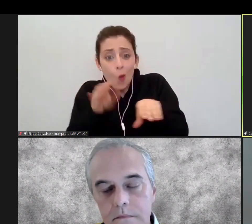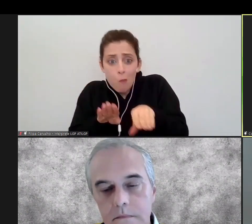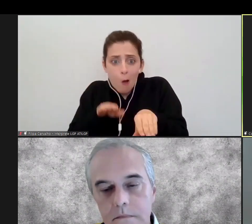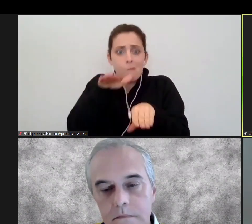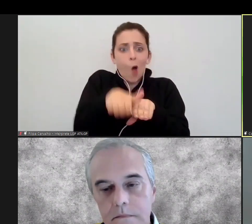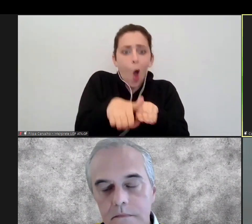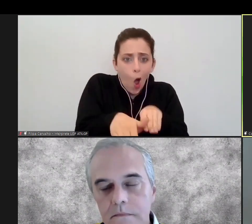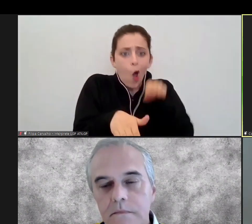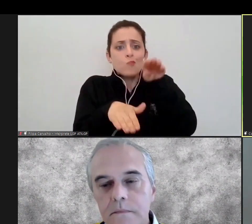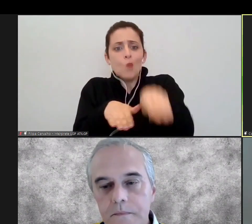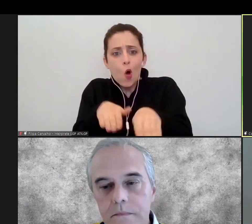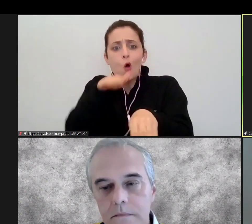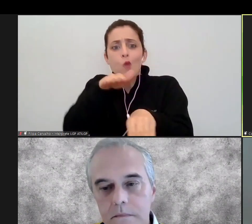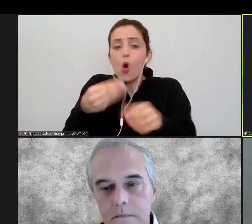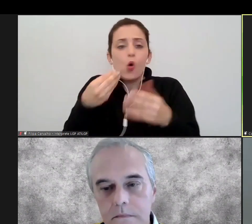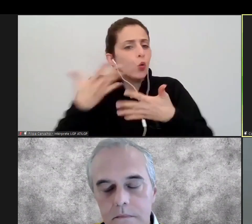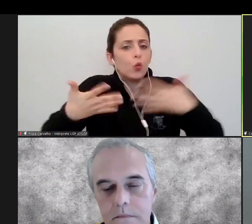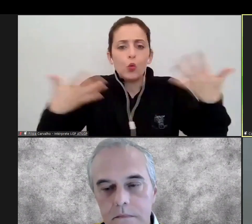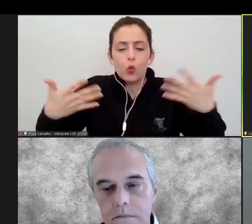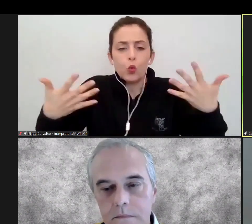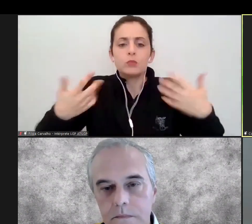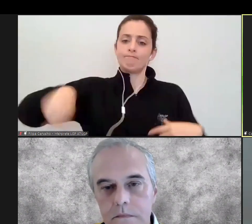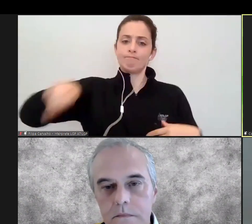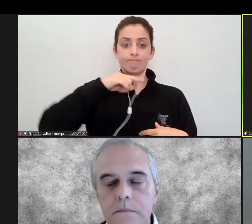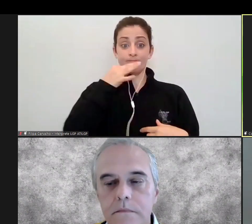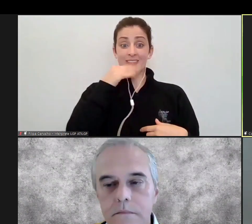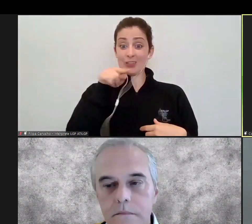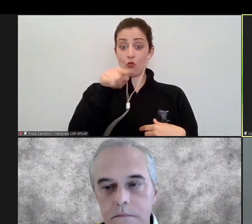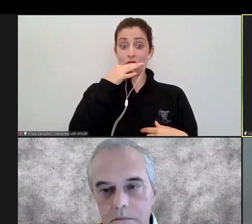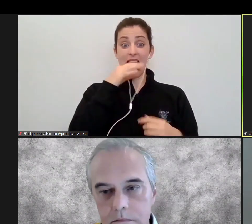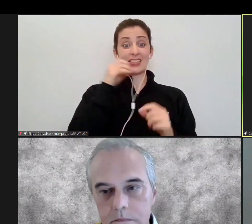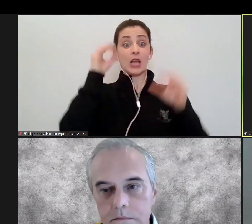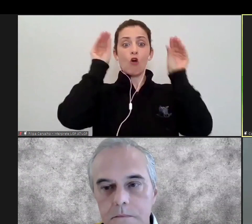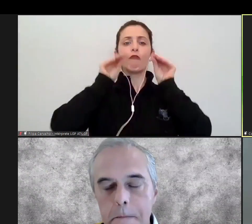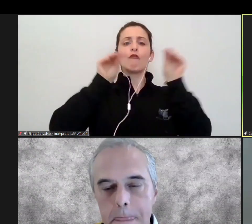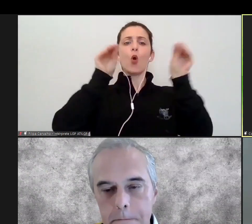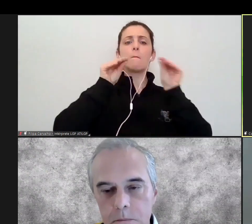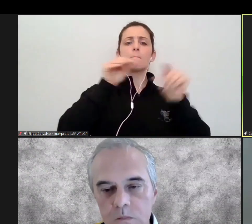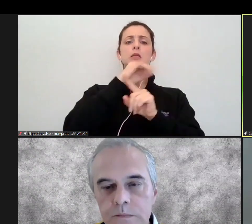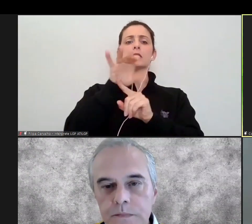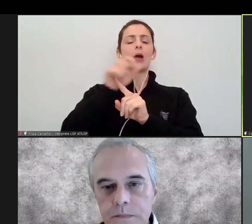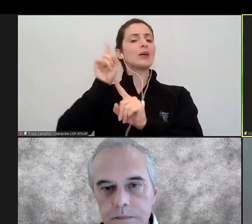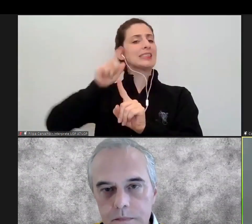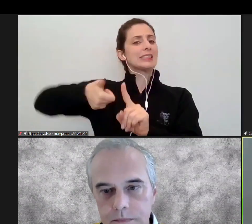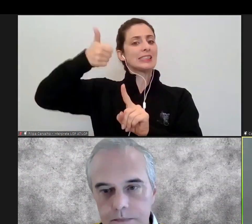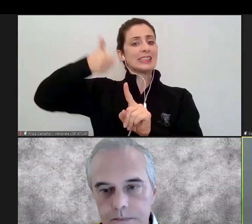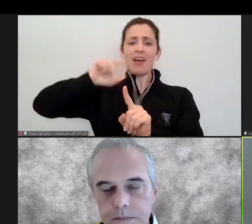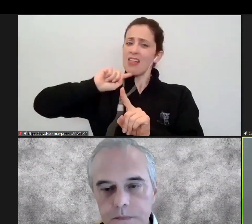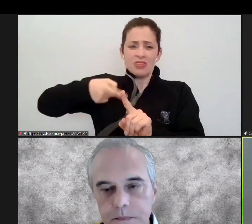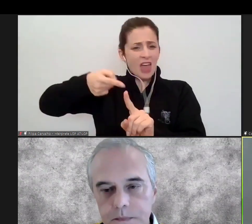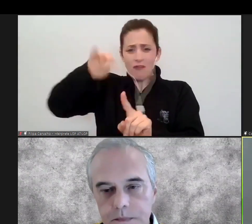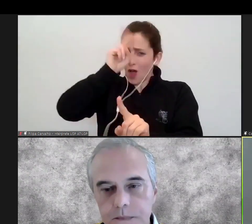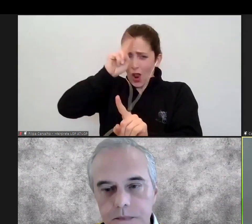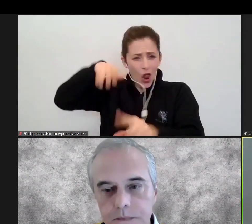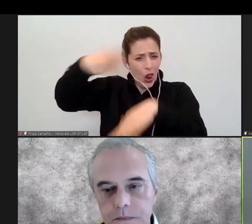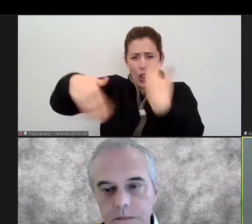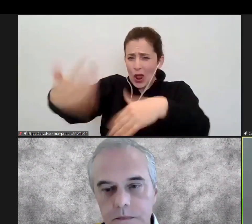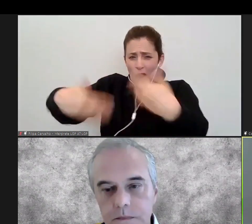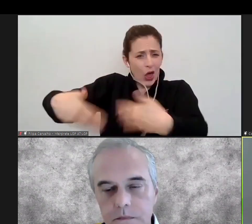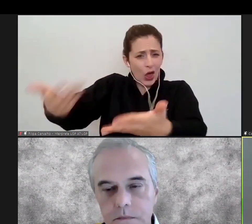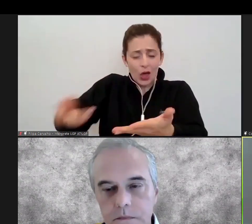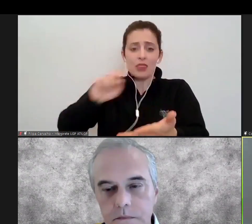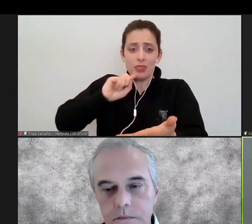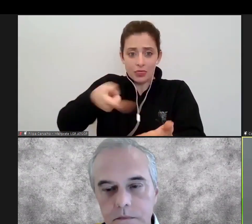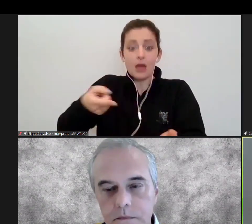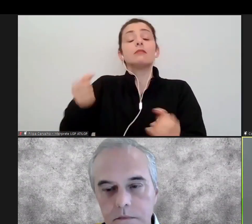passo? Estamos aqui a falar de ações de formação sérias que deviam avançar o quanto antes, não sei se parece. Exato. Sim, exatamente. Eu acompanhei aqui, eu